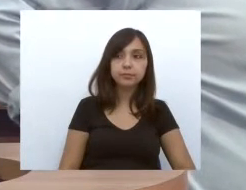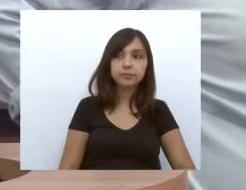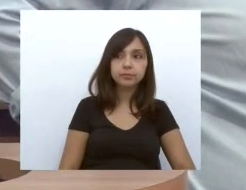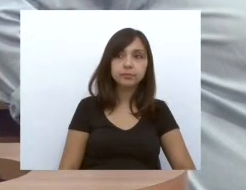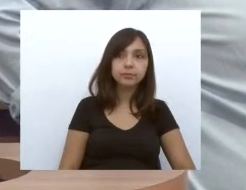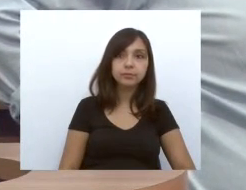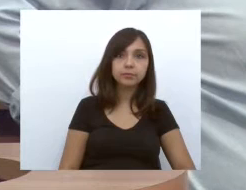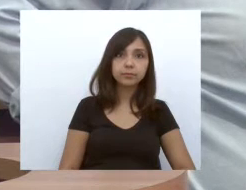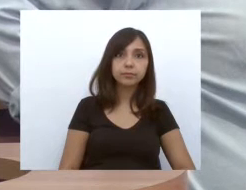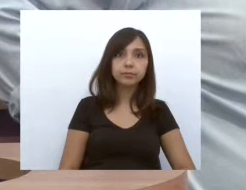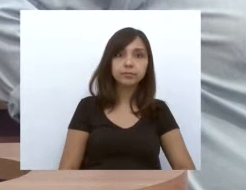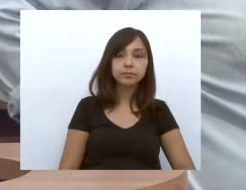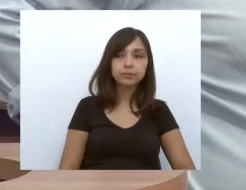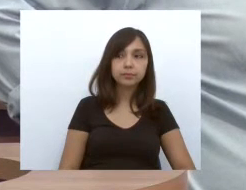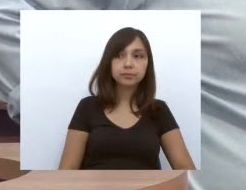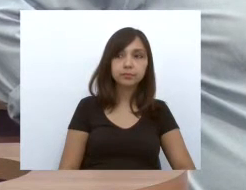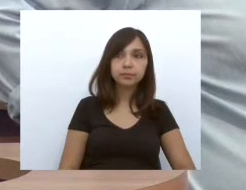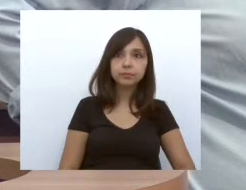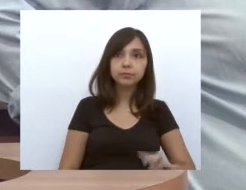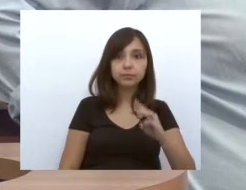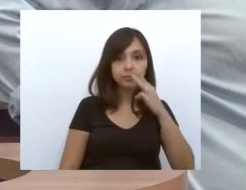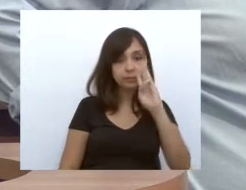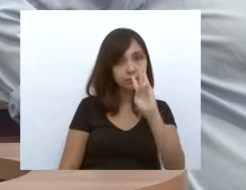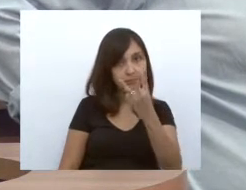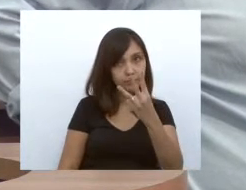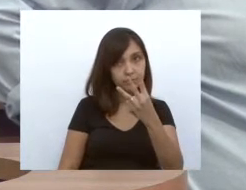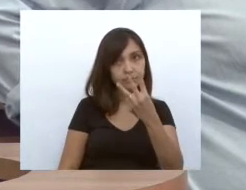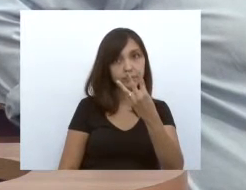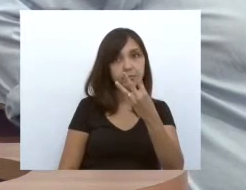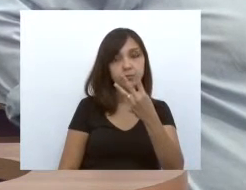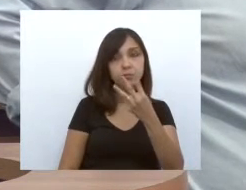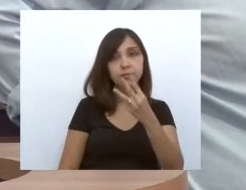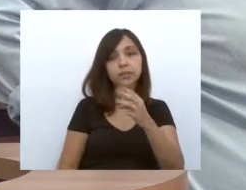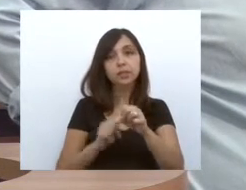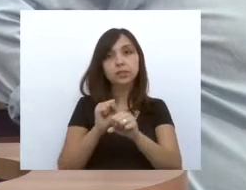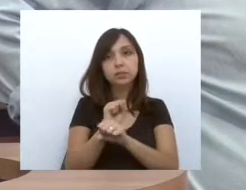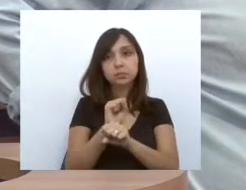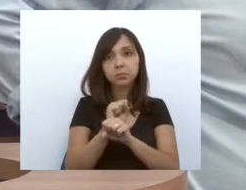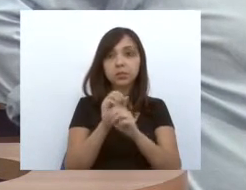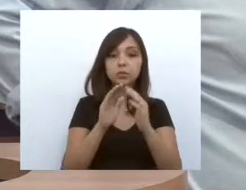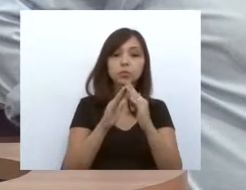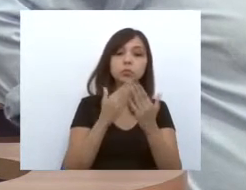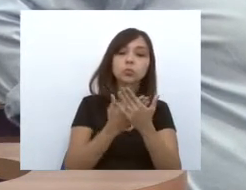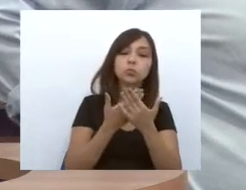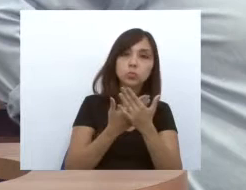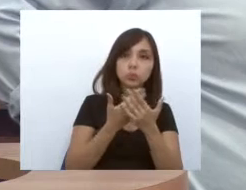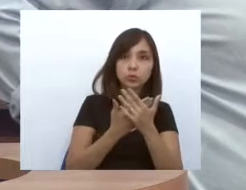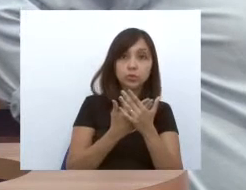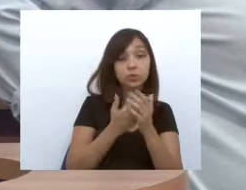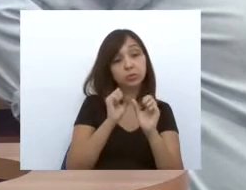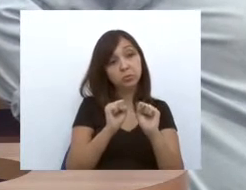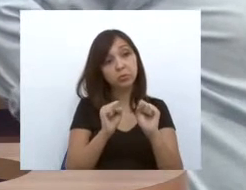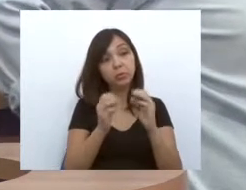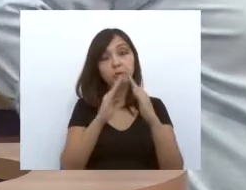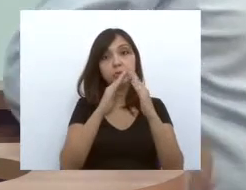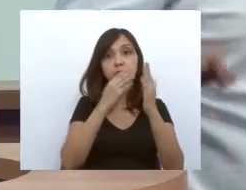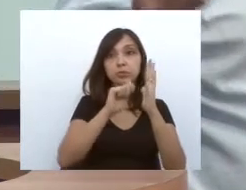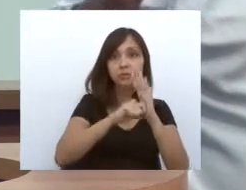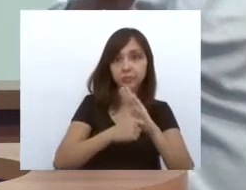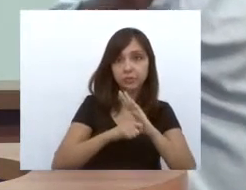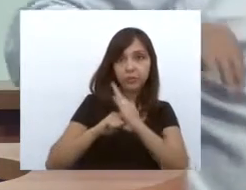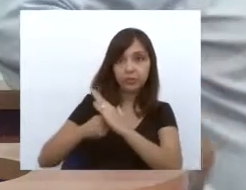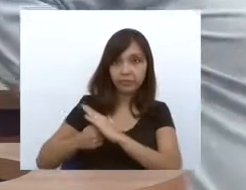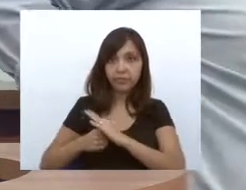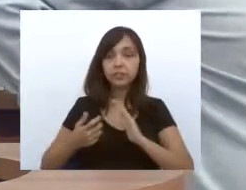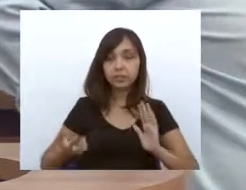Serão reorganizadas. E 3 estão em estudo de disponibilidade de ser fechada. 3 escolas.